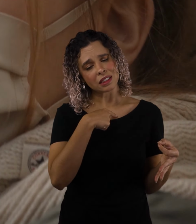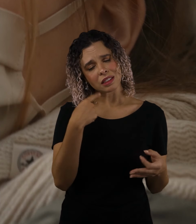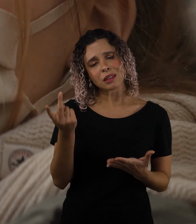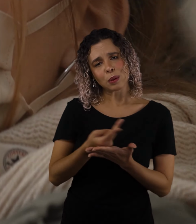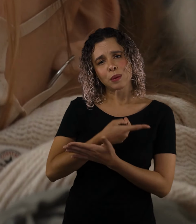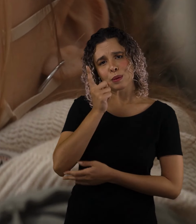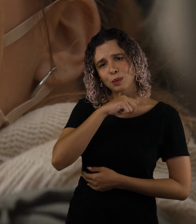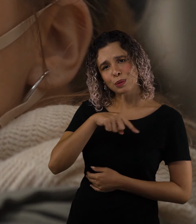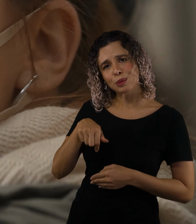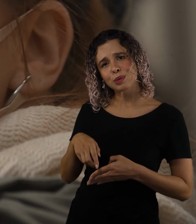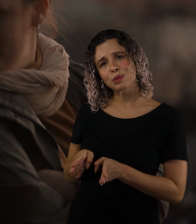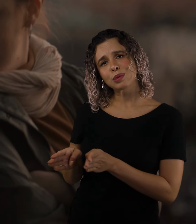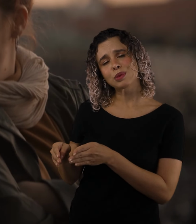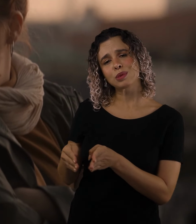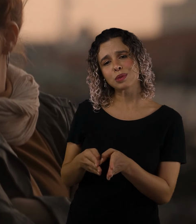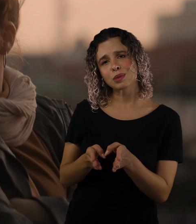Caminho, entro no metrô.